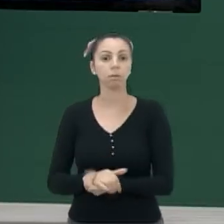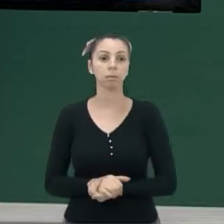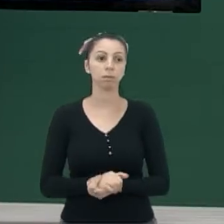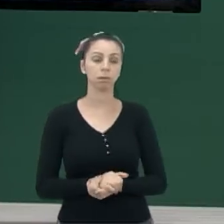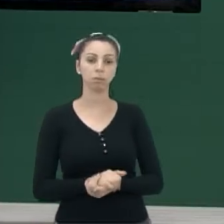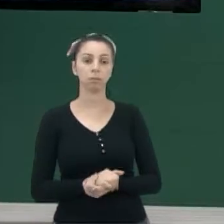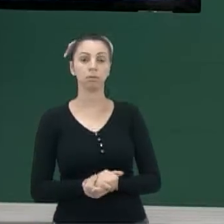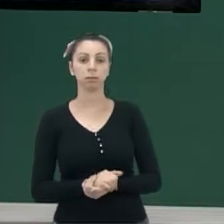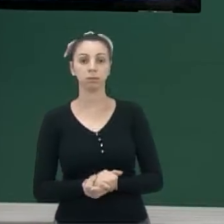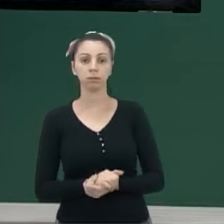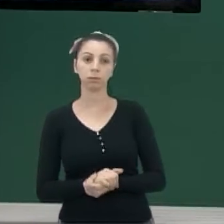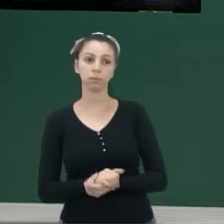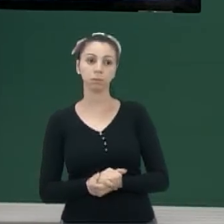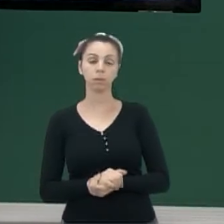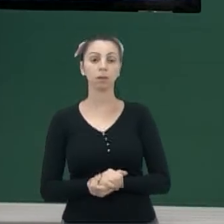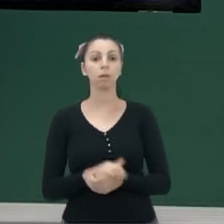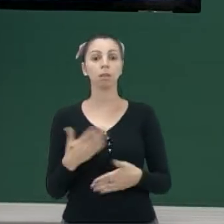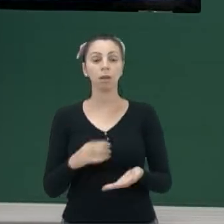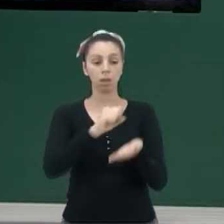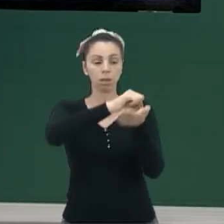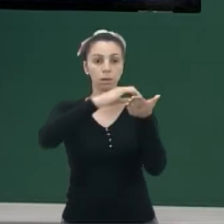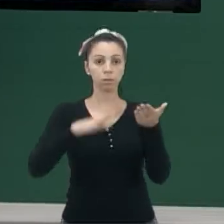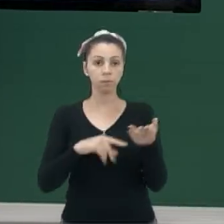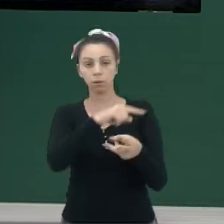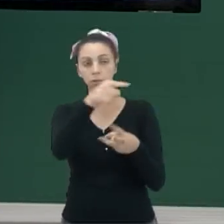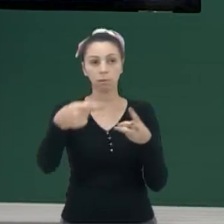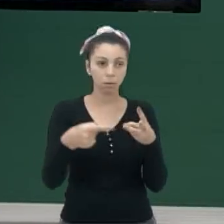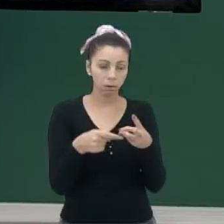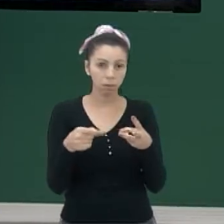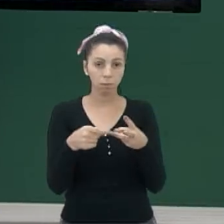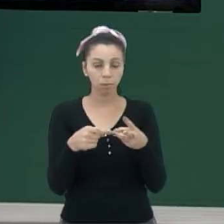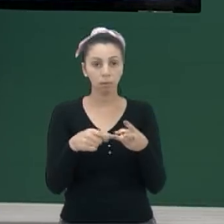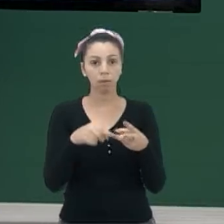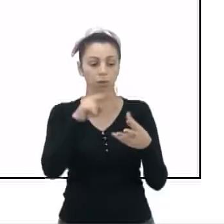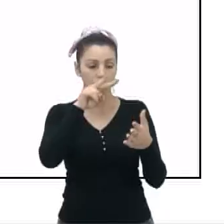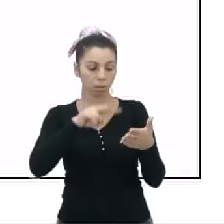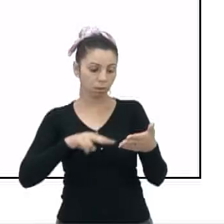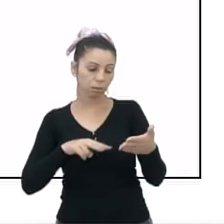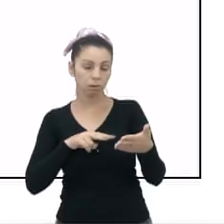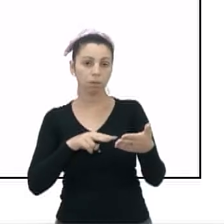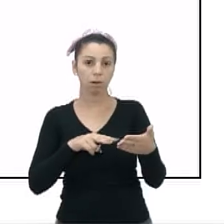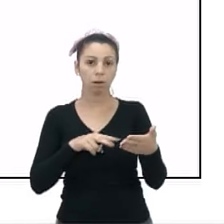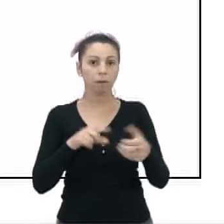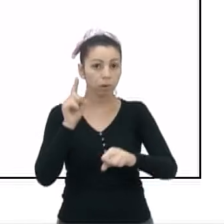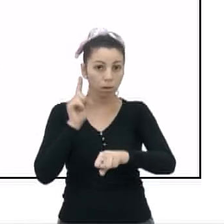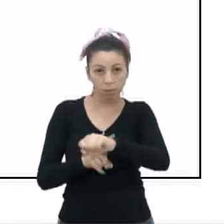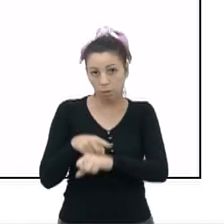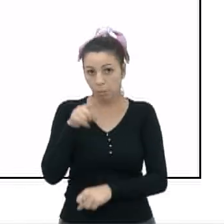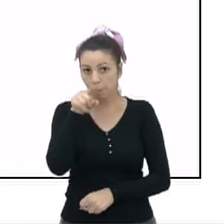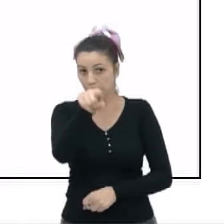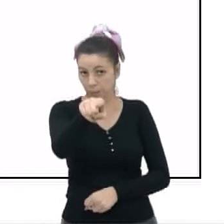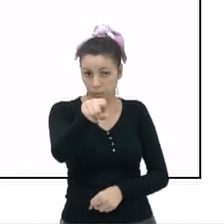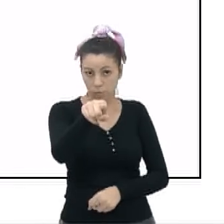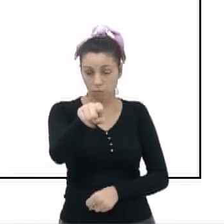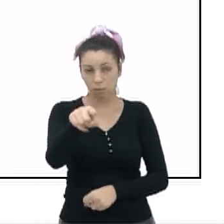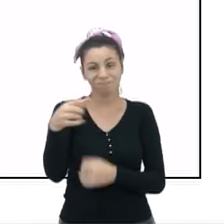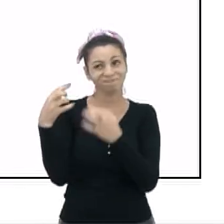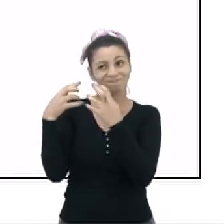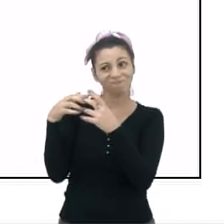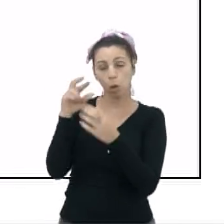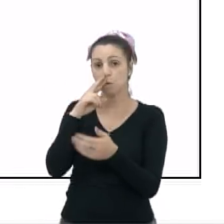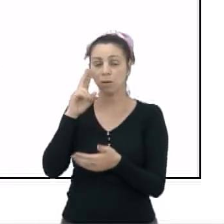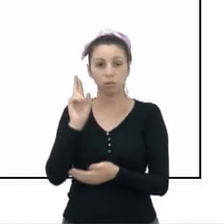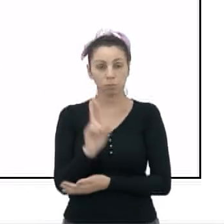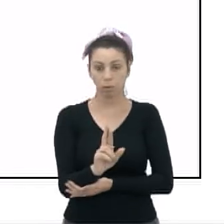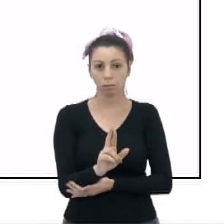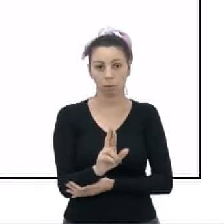indianos. Então, a atividade número 3, vocês dão uma lida nas questões, eu vou dar um tempinho para que vocês tentem